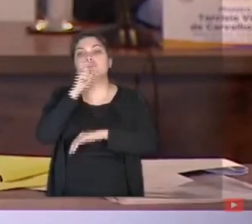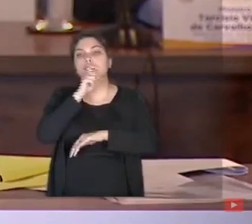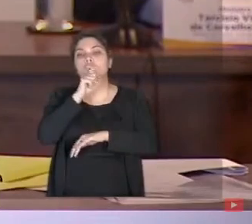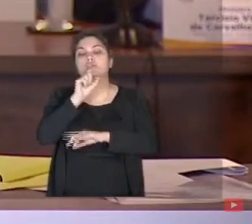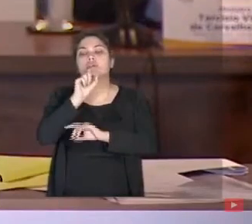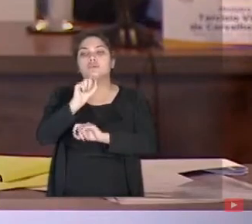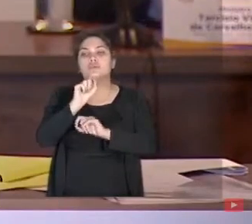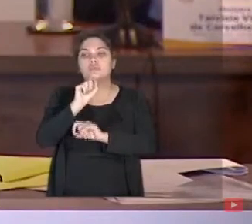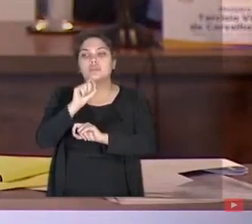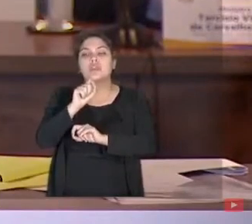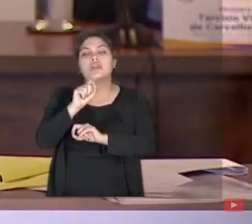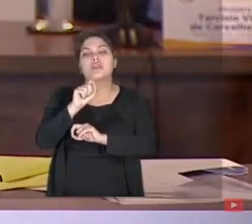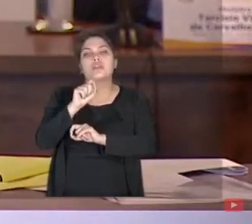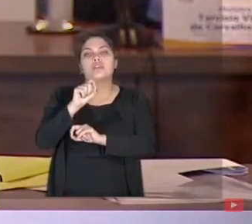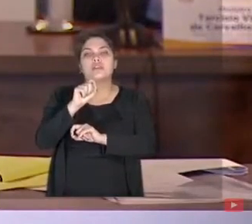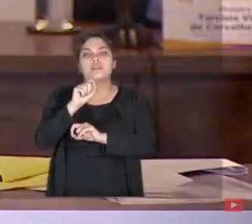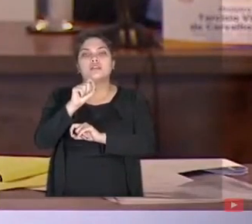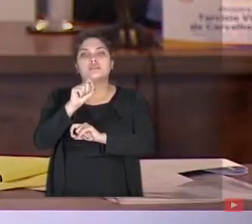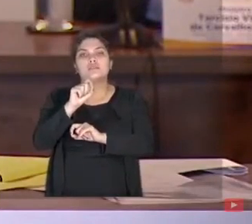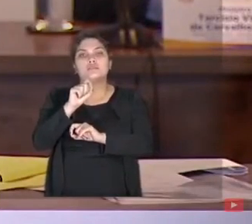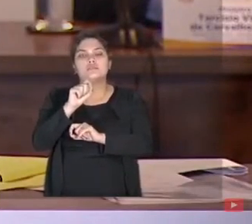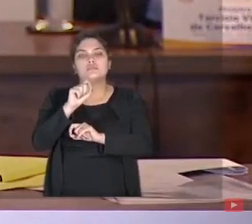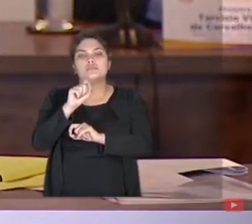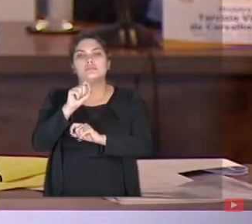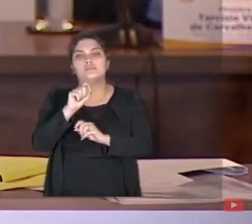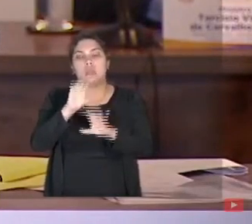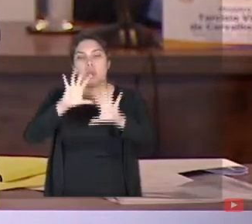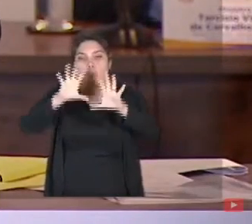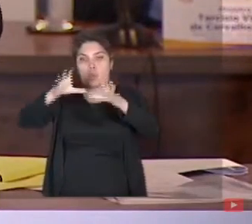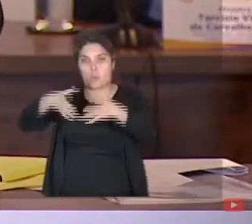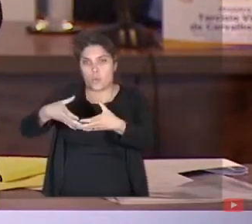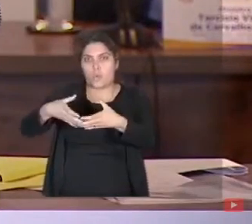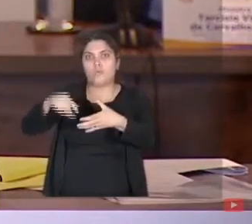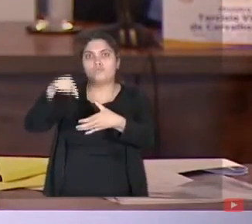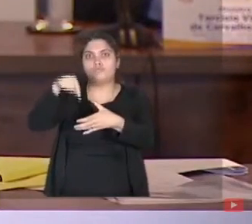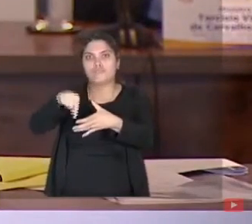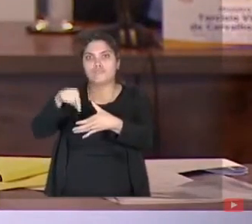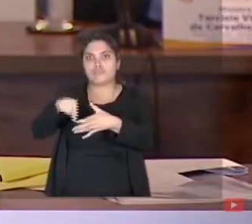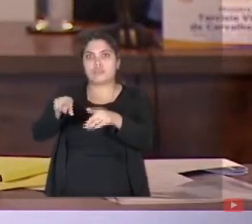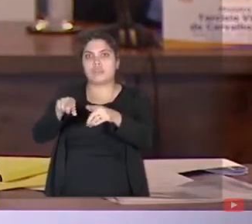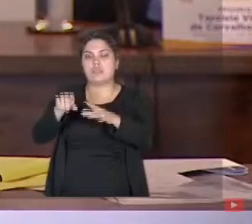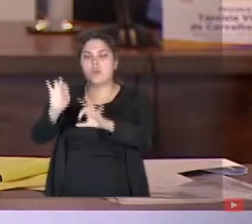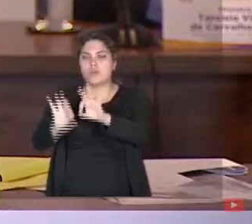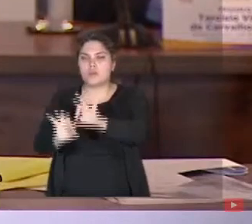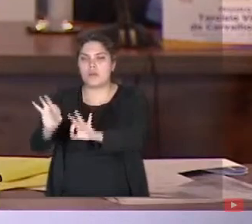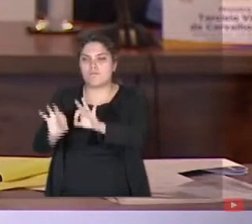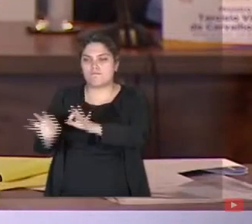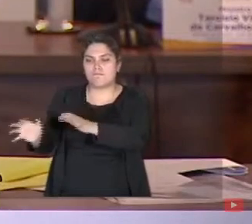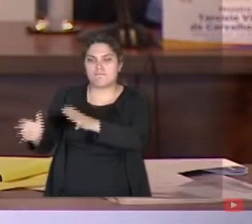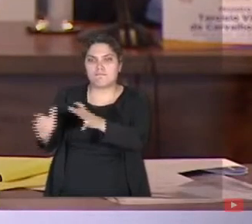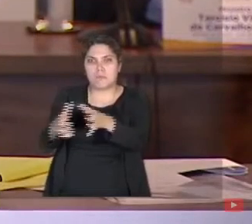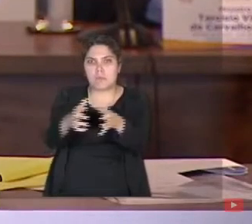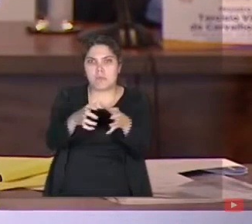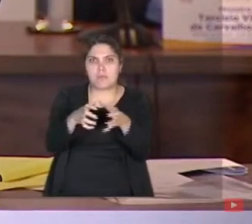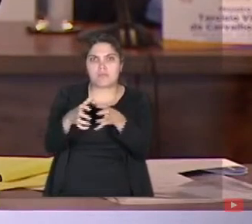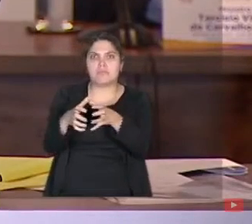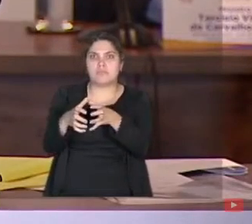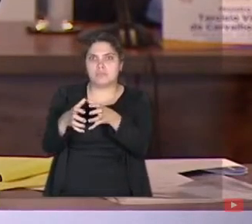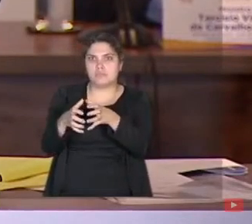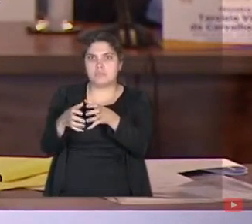sendo as atuações de grupos hierarquizados